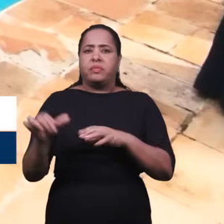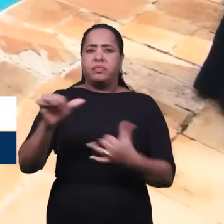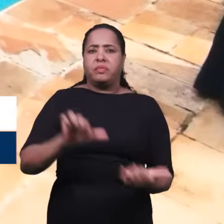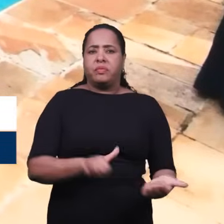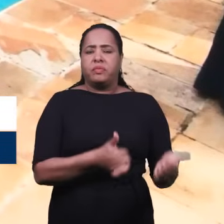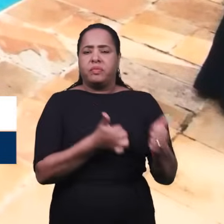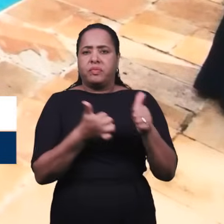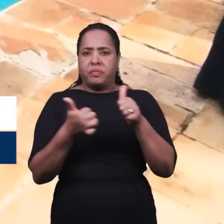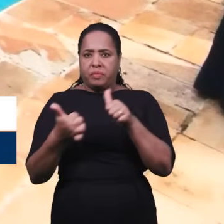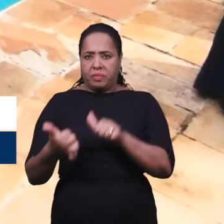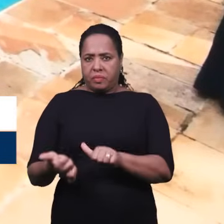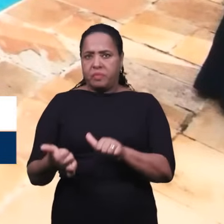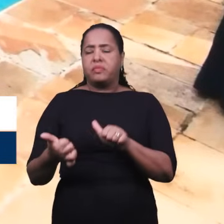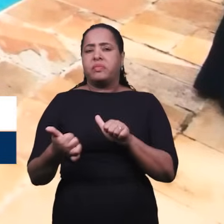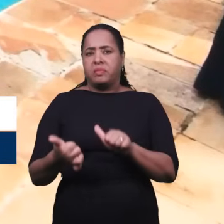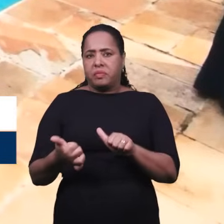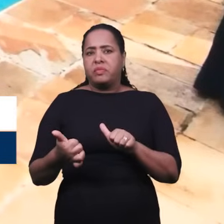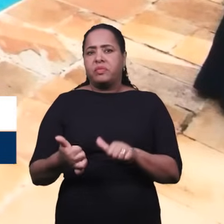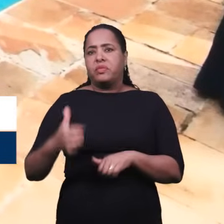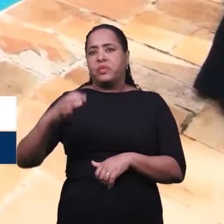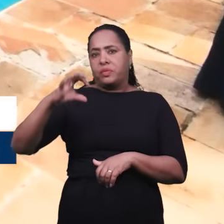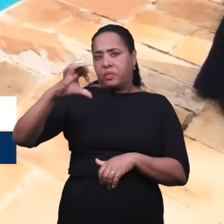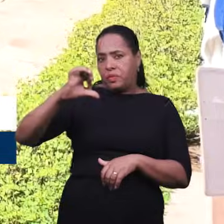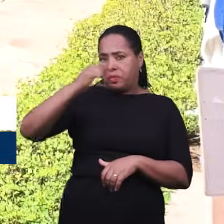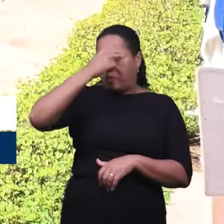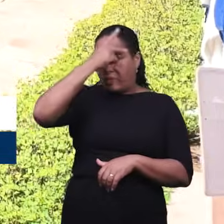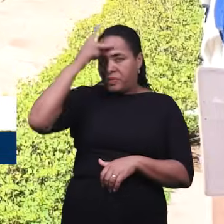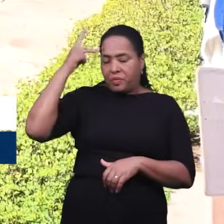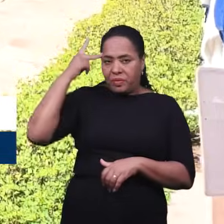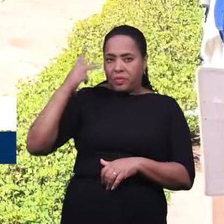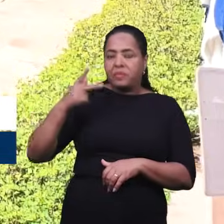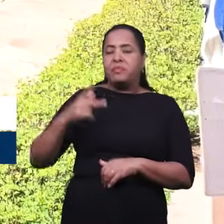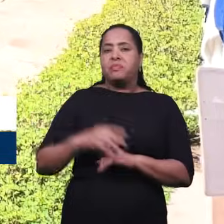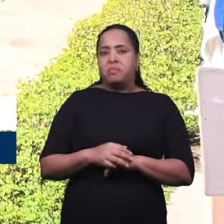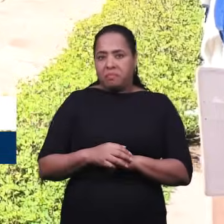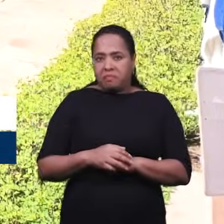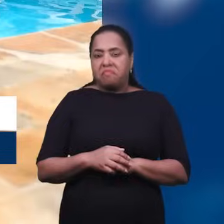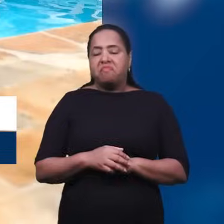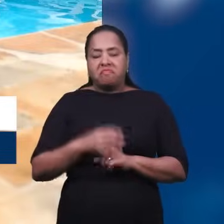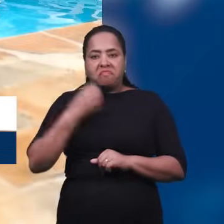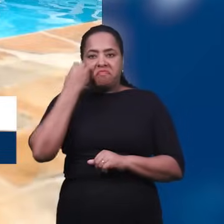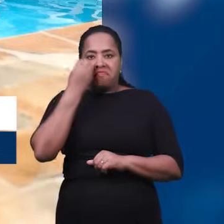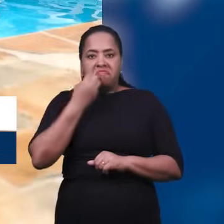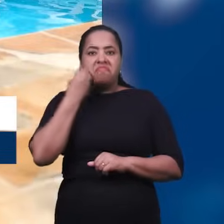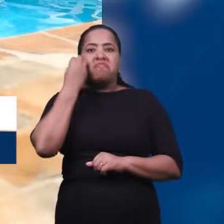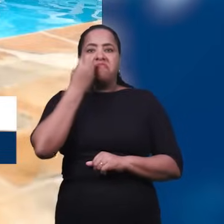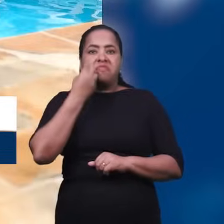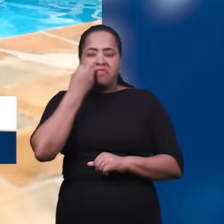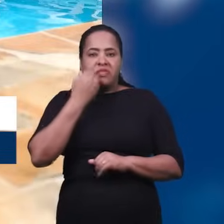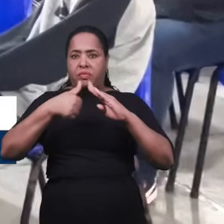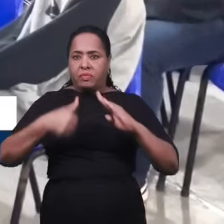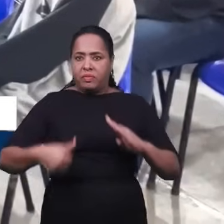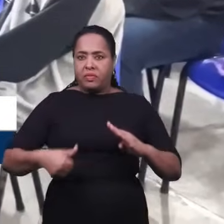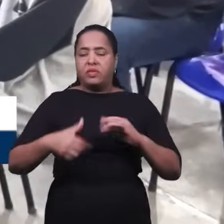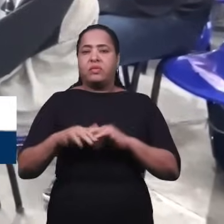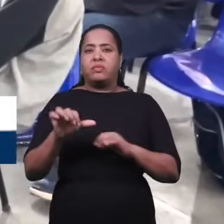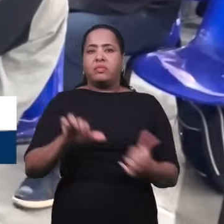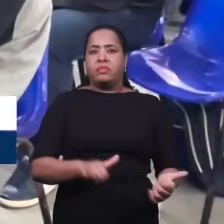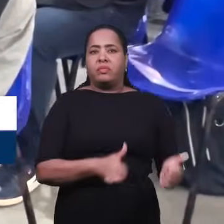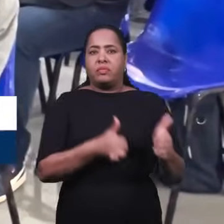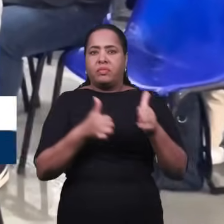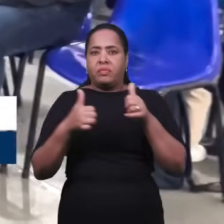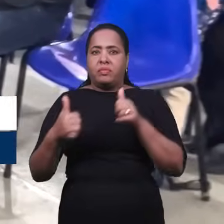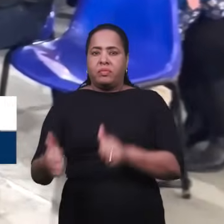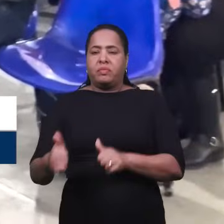houve batismo nas águas, onde mais 9 irmãos puderam desfrutar essa experiência. Tivemos